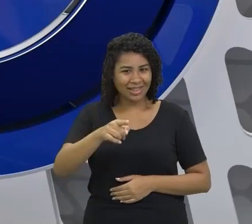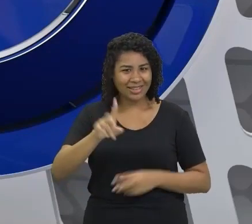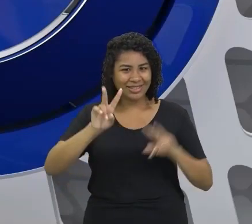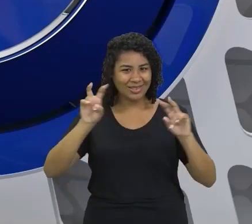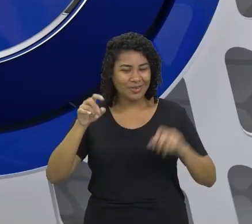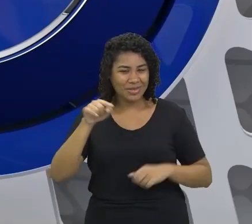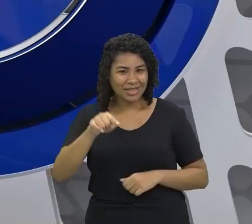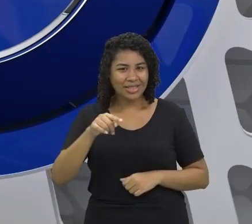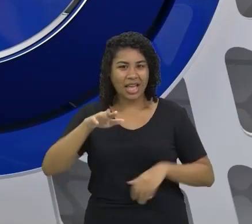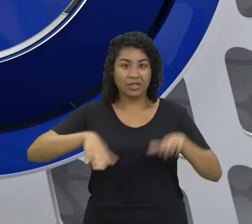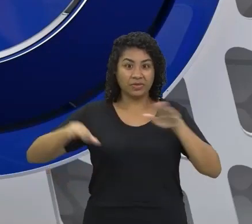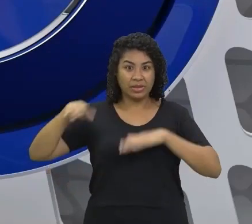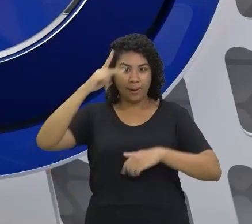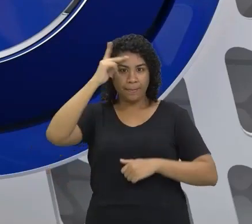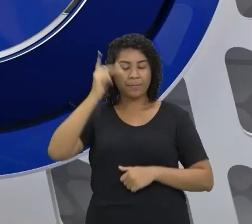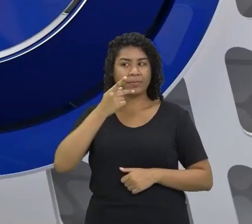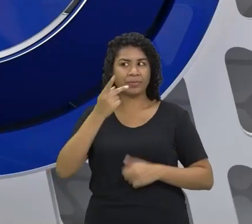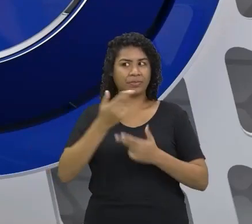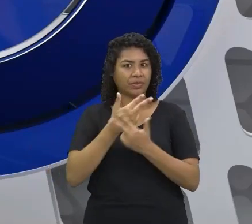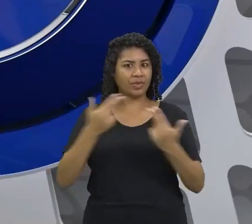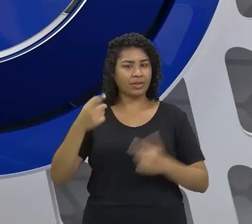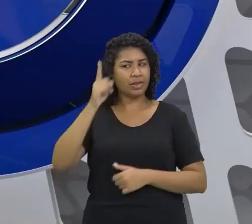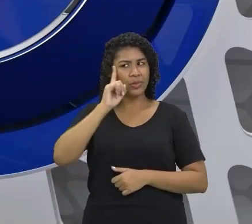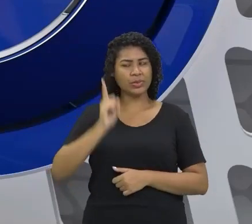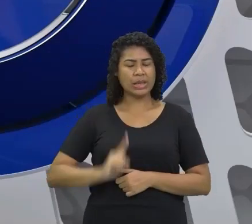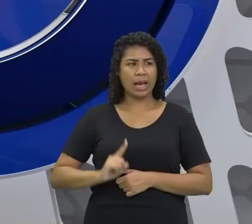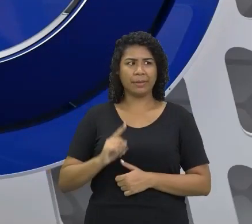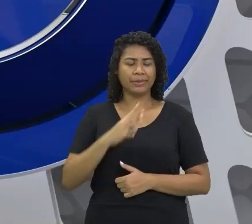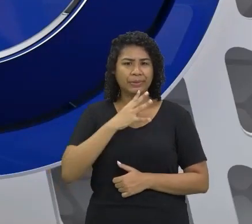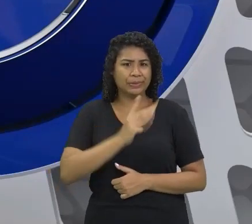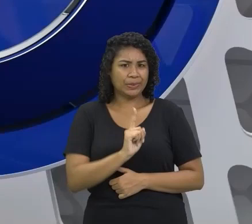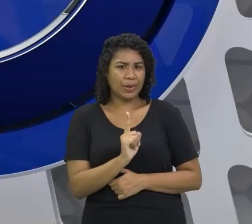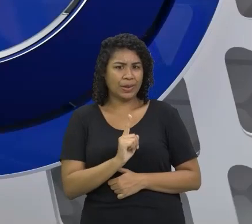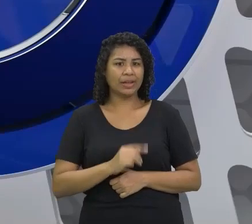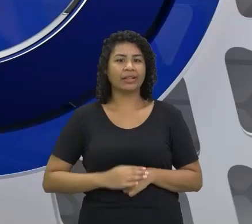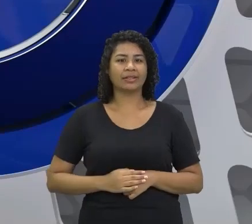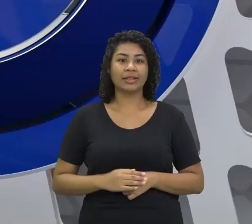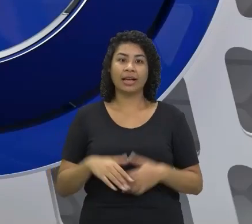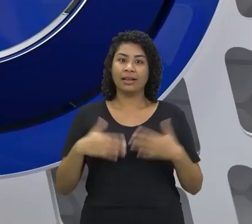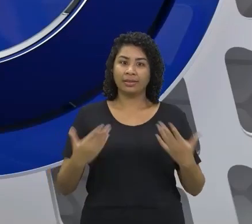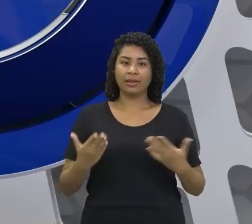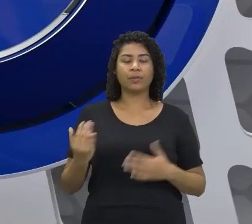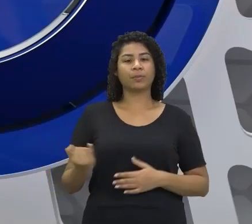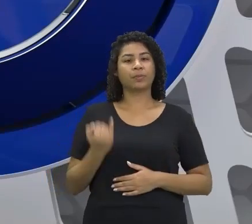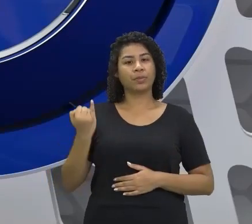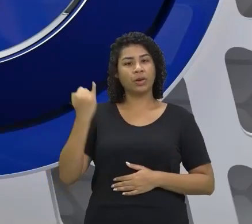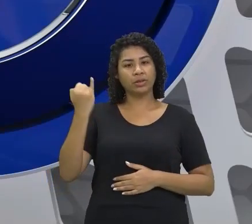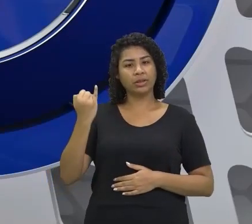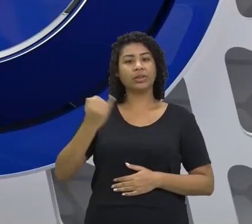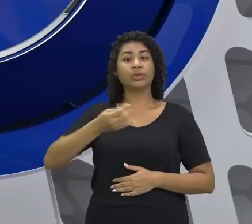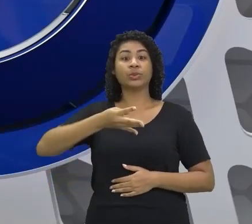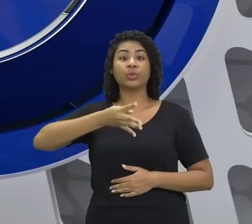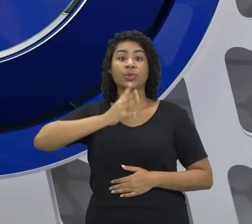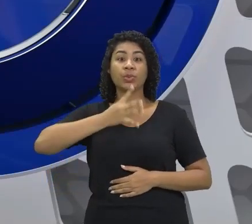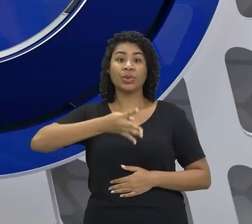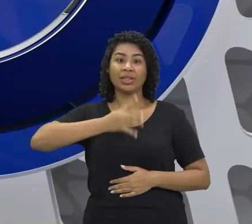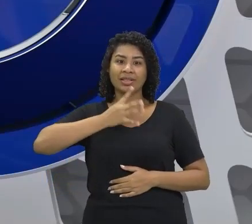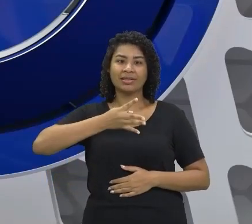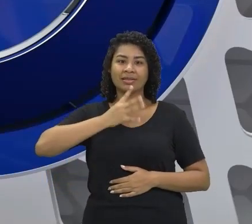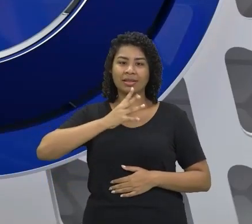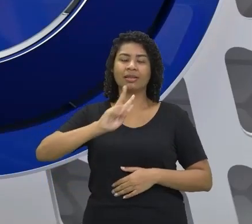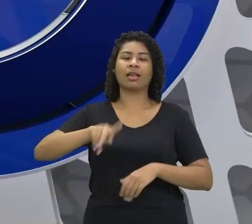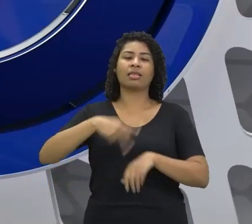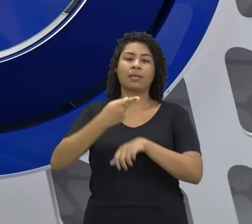vezes as pessoas ficam falando coisas que não sabem ou que não conhecem. E aqui é importante nós conhecermos para bem